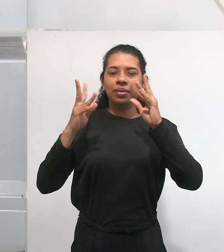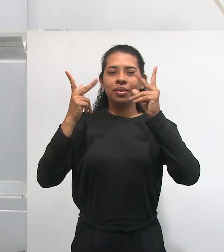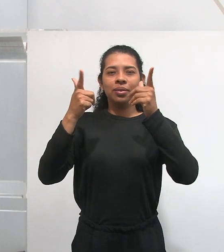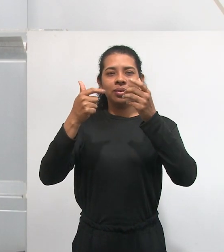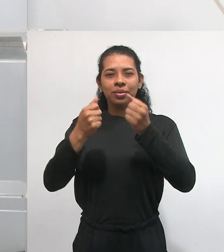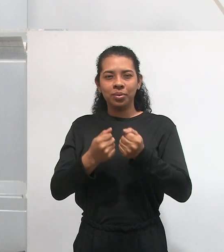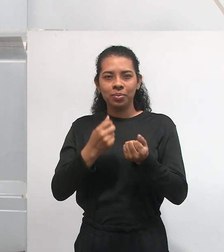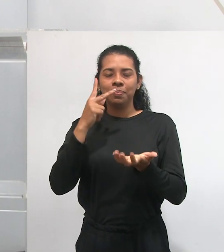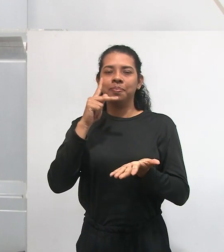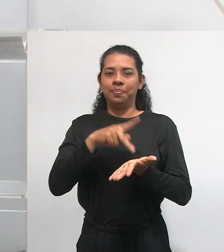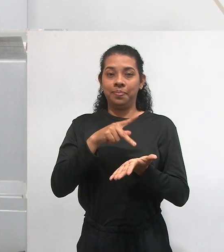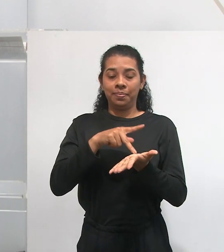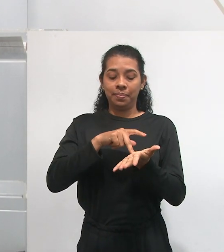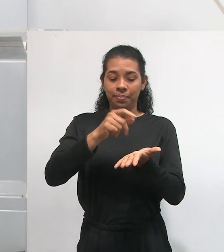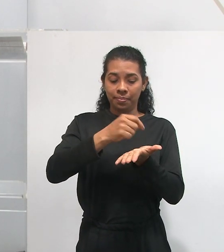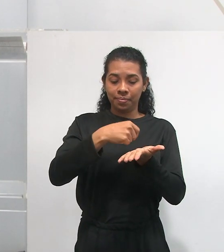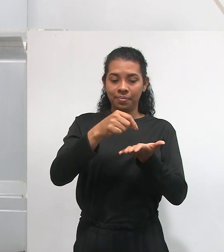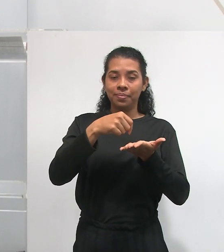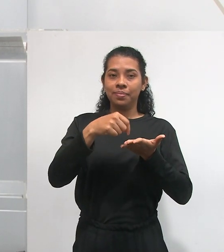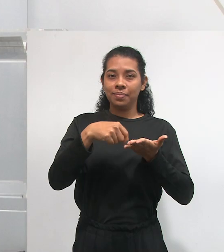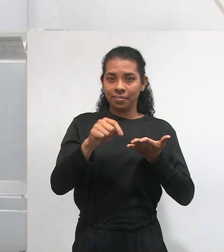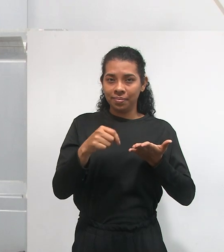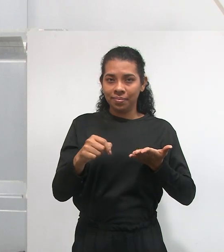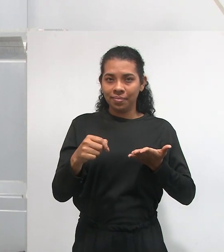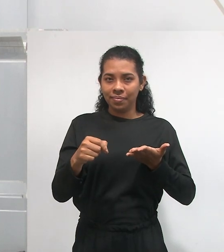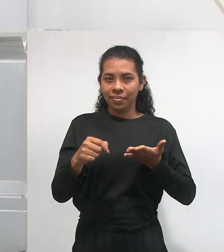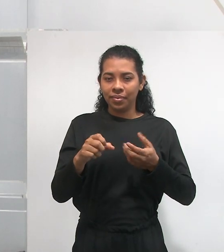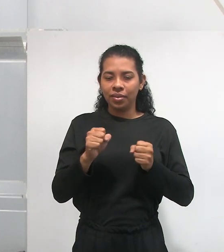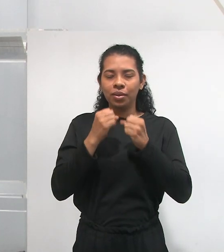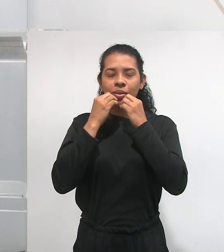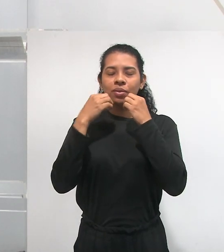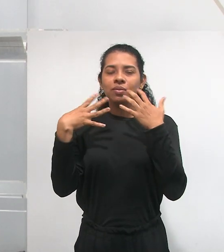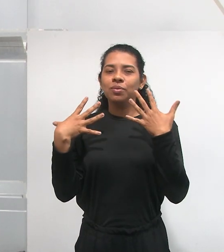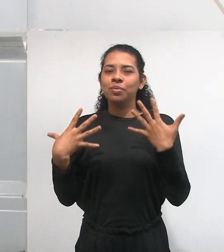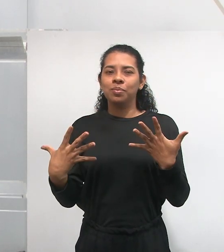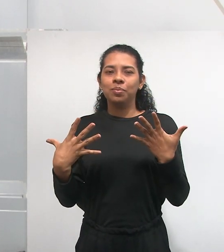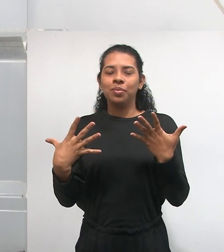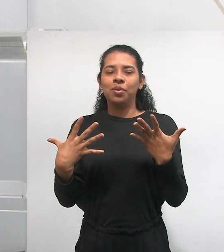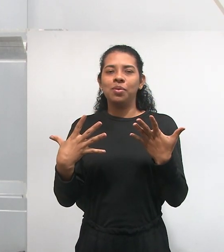melhores impressões, toda a sua realidade na escrita desse momento